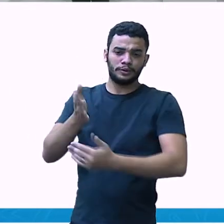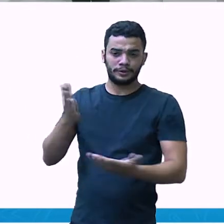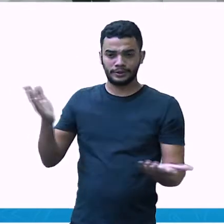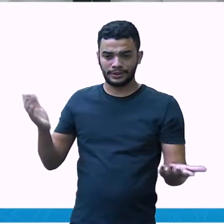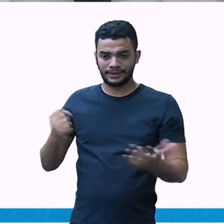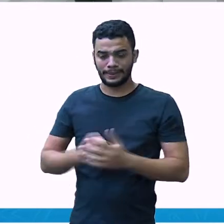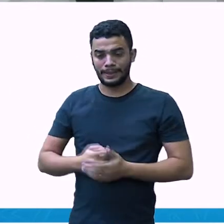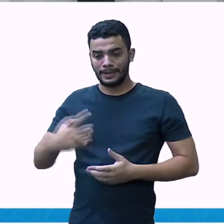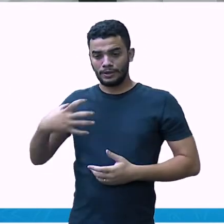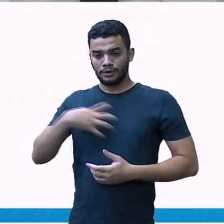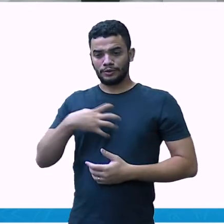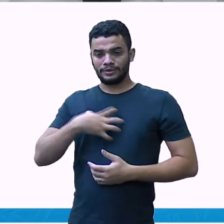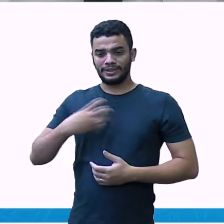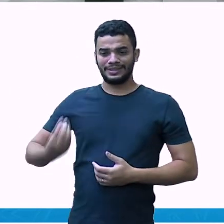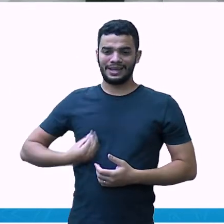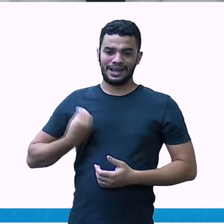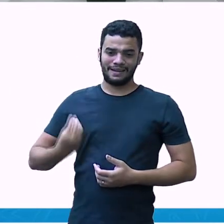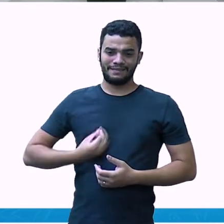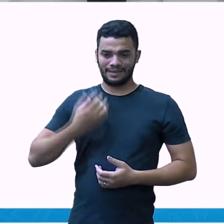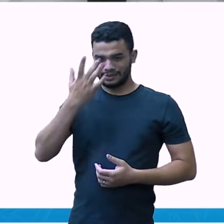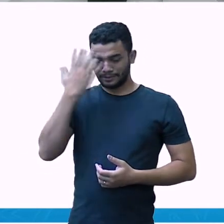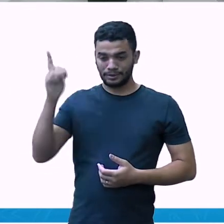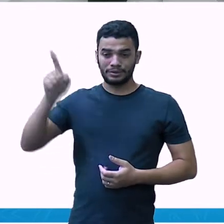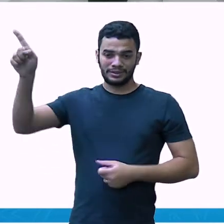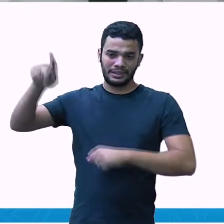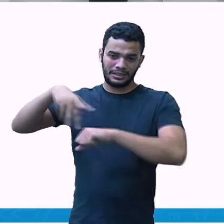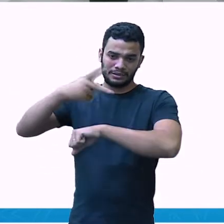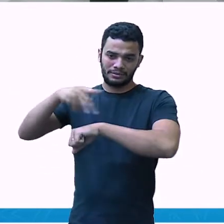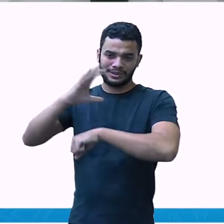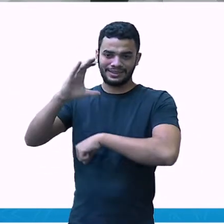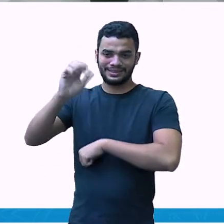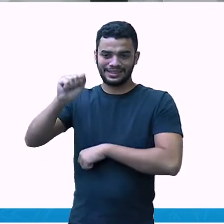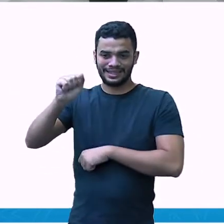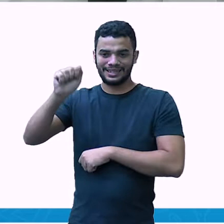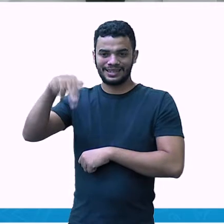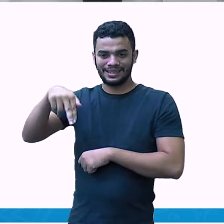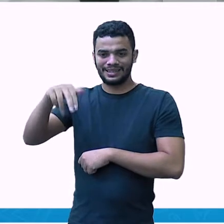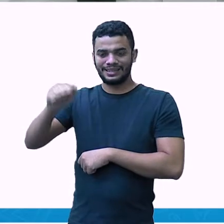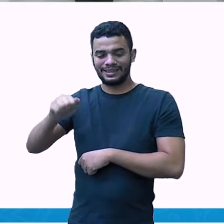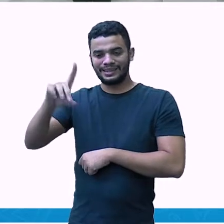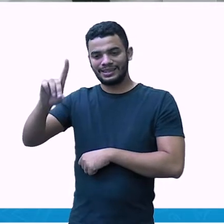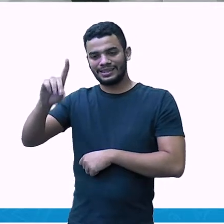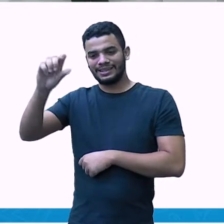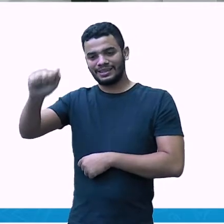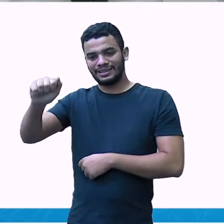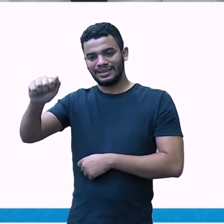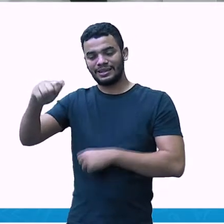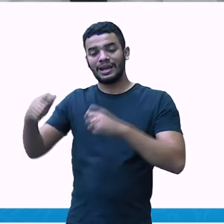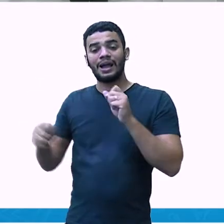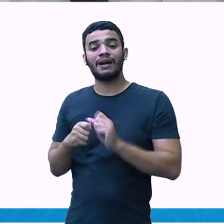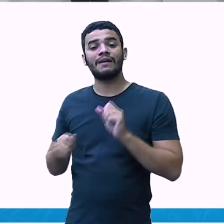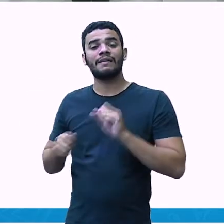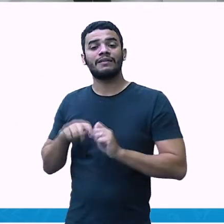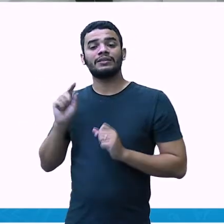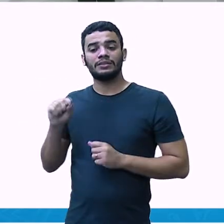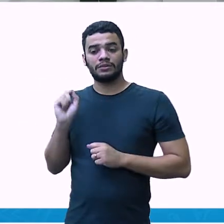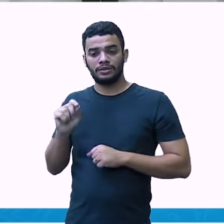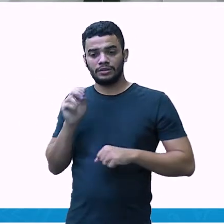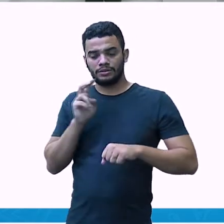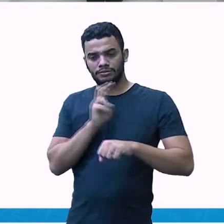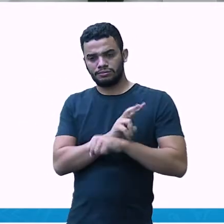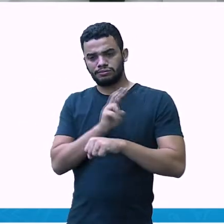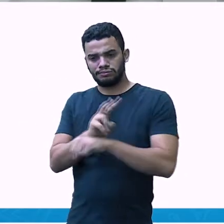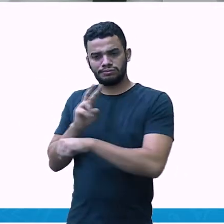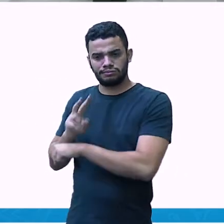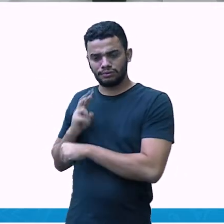do Canadá é a preservação do meio ambiente. Então, o que o Canadá, há alguns anos, já